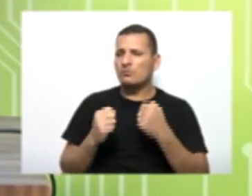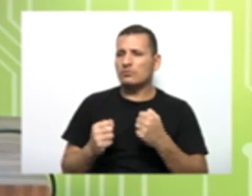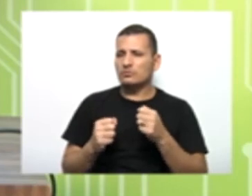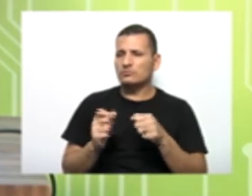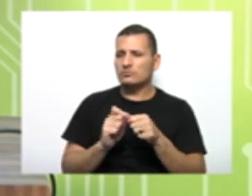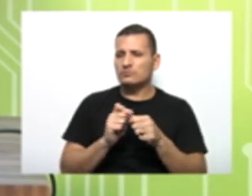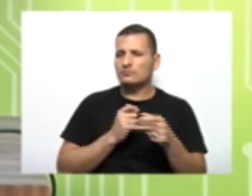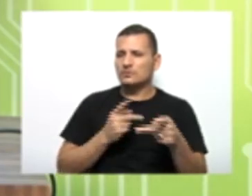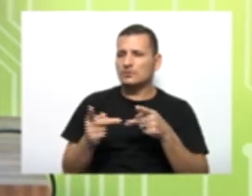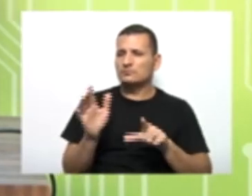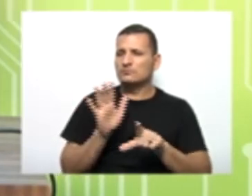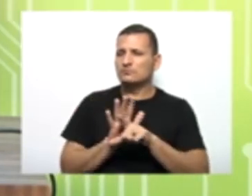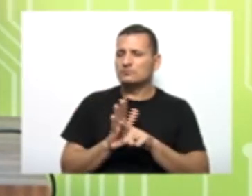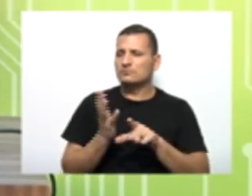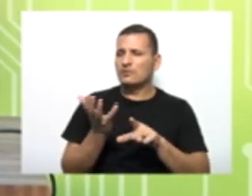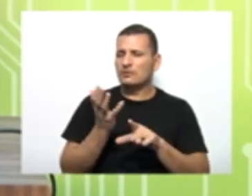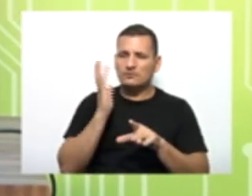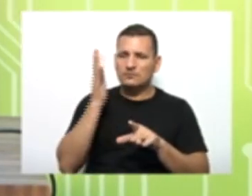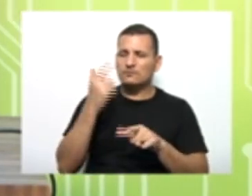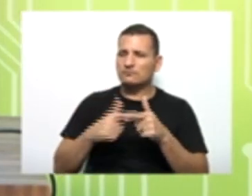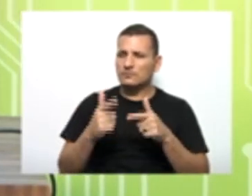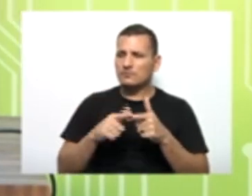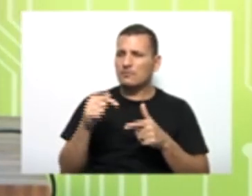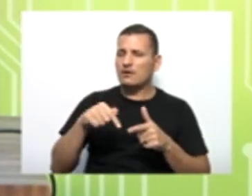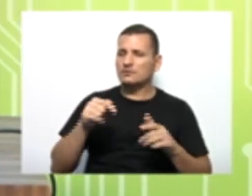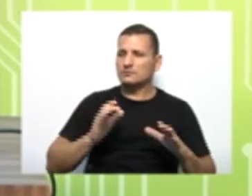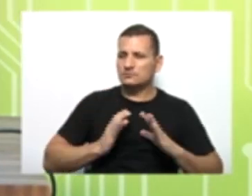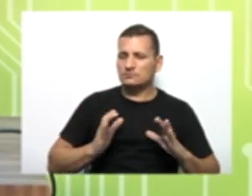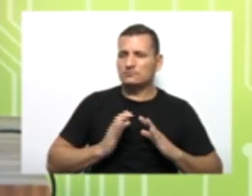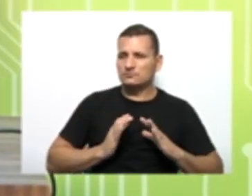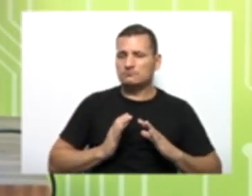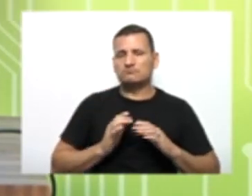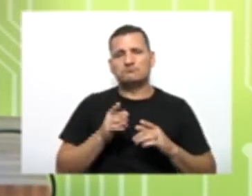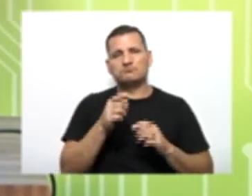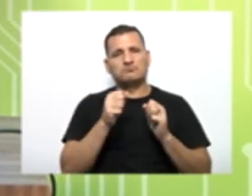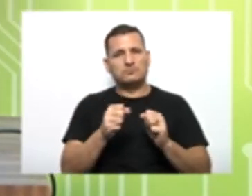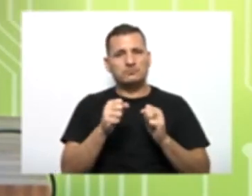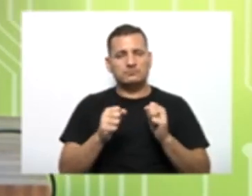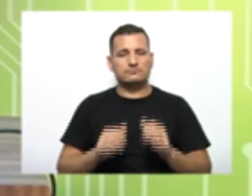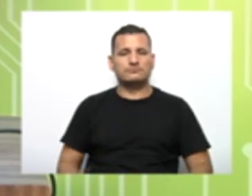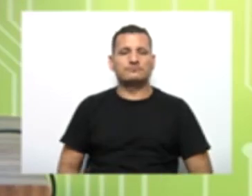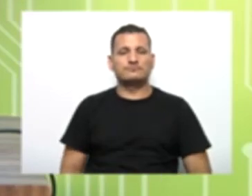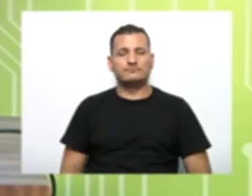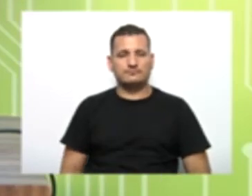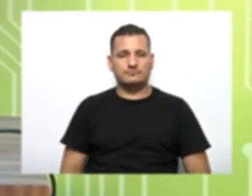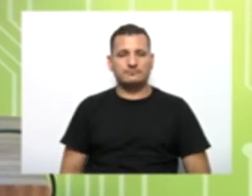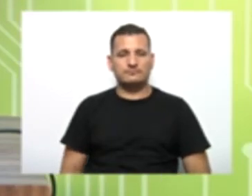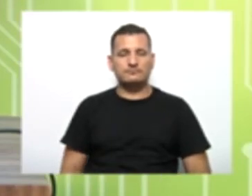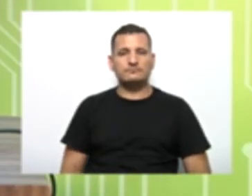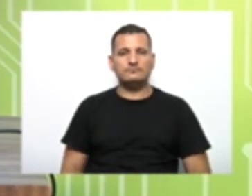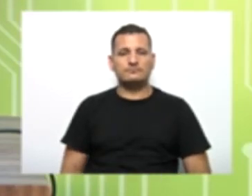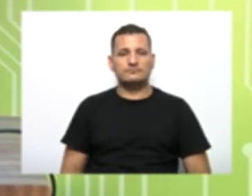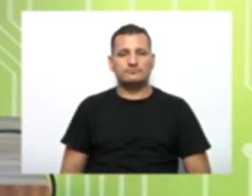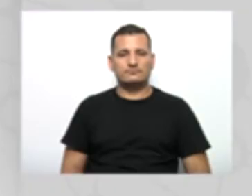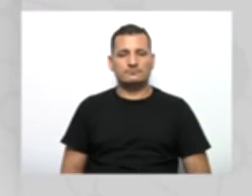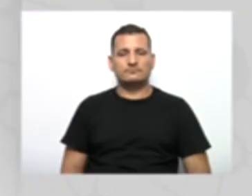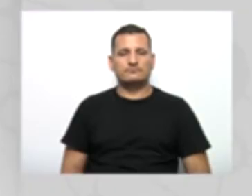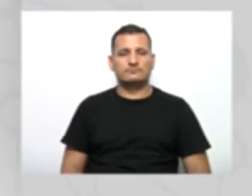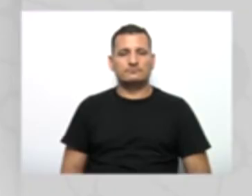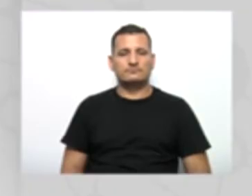pelo Presidente da República, e o seu projeto de lei pode virar uma lei federal. Eu acho que muitos não têm conhecimento, mas a